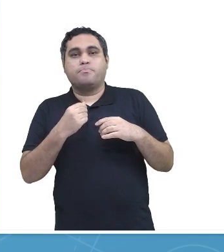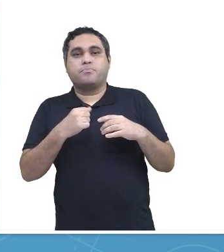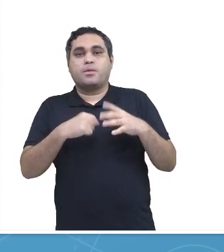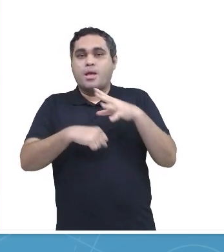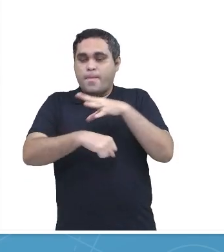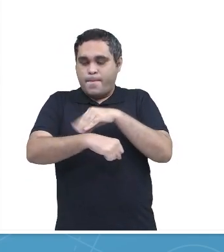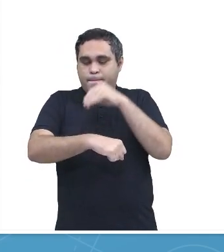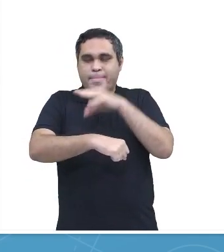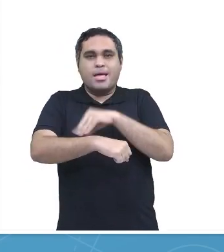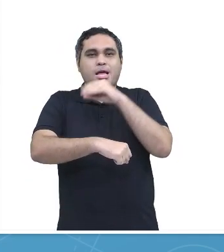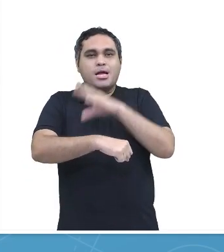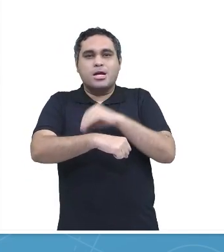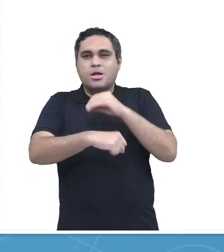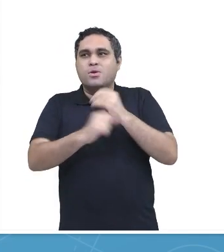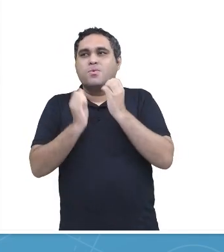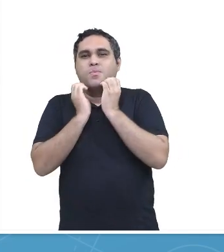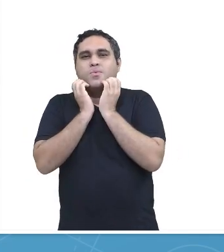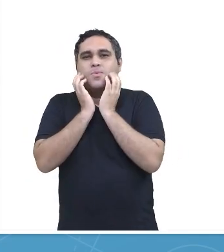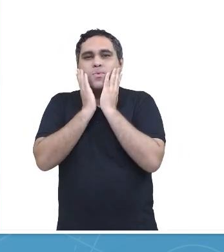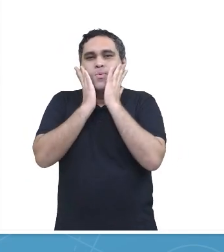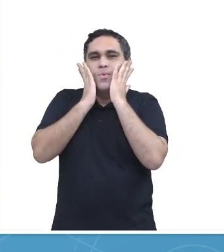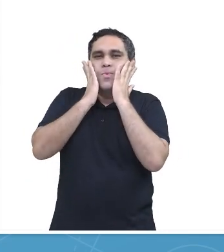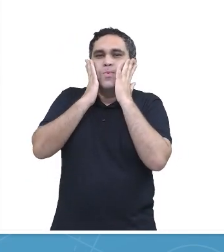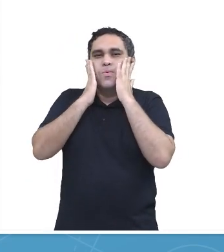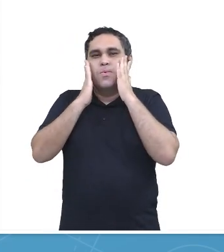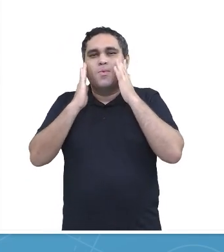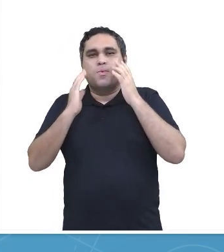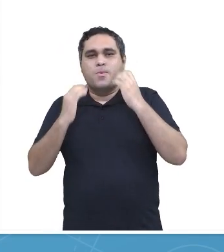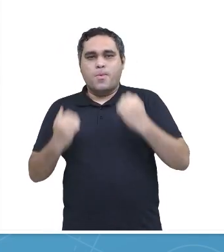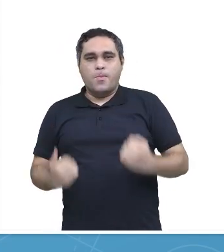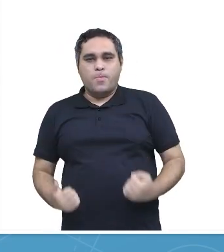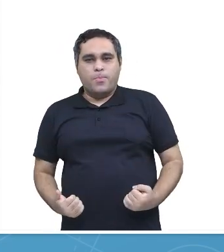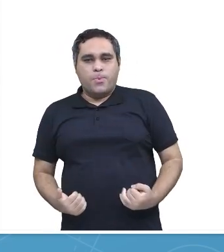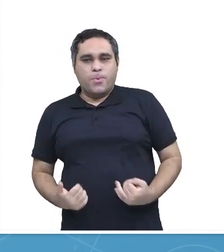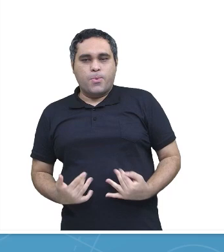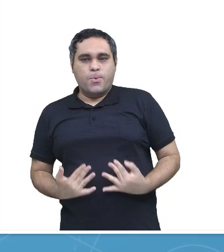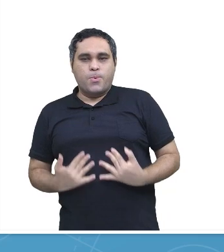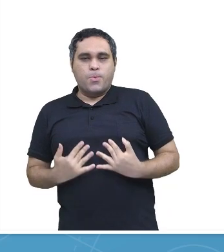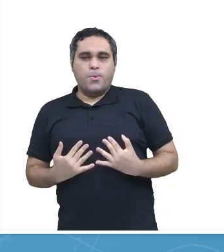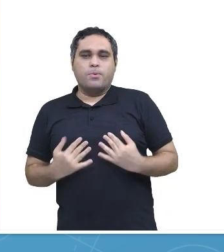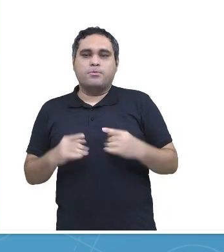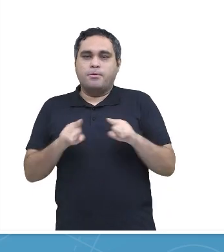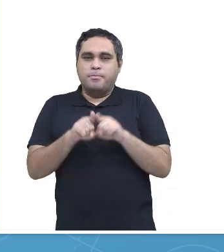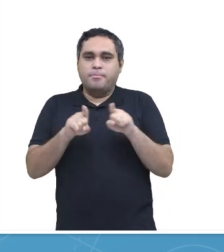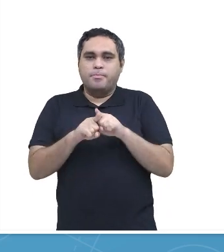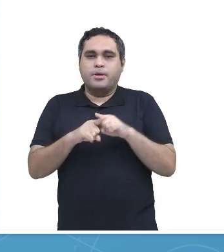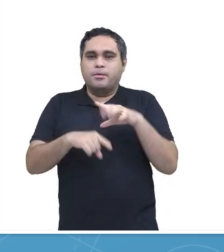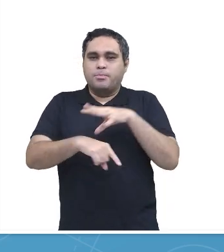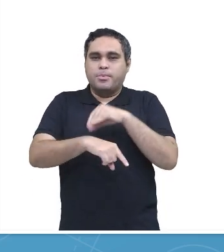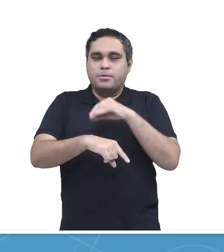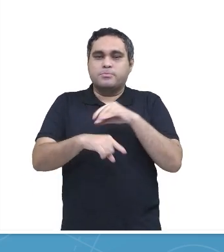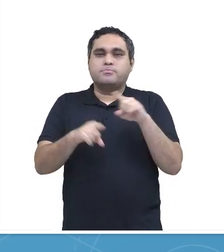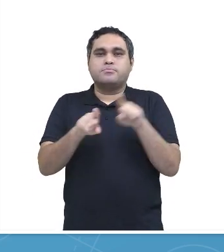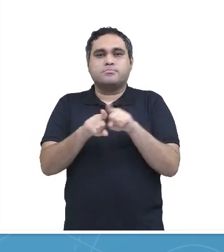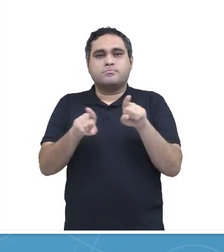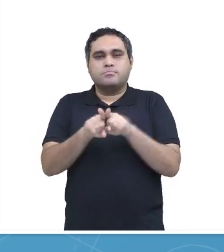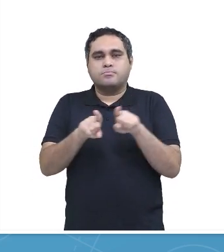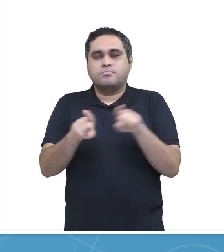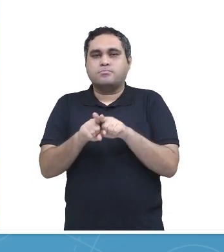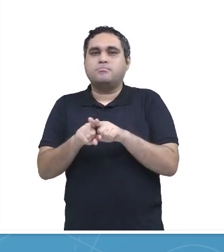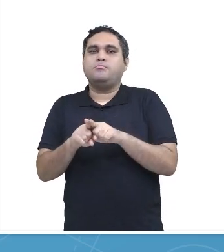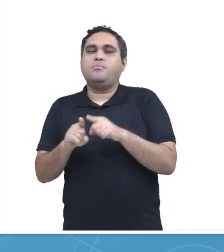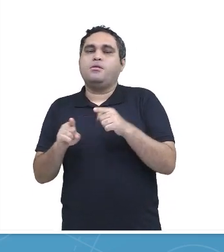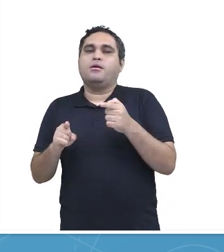de pelos no rosto, pelos pubianos. Acontece a primeira ejaculação nos rapazes, a